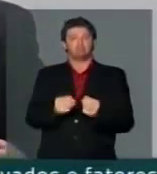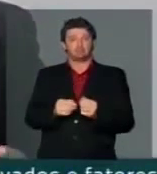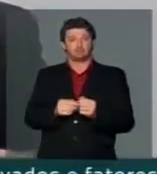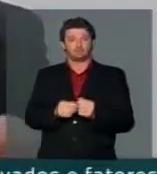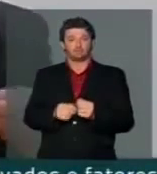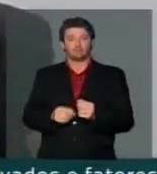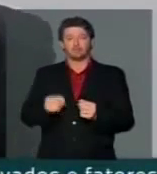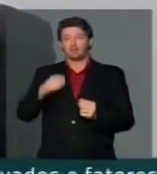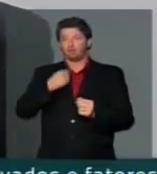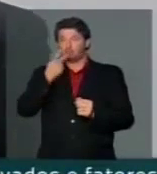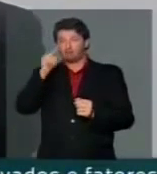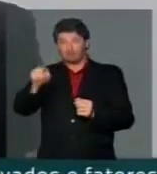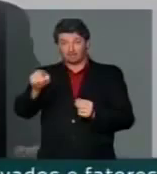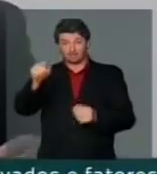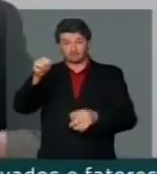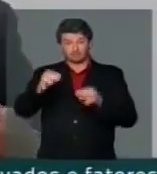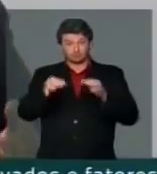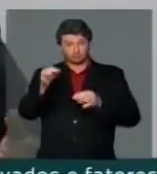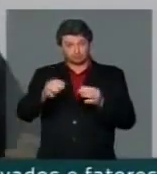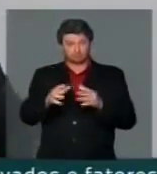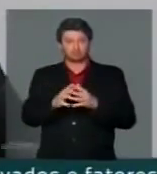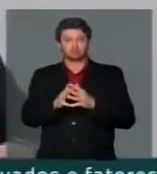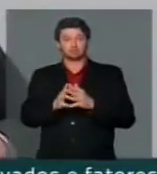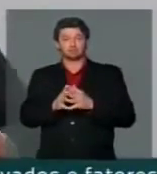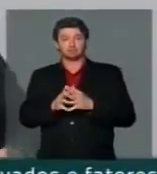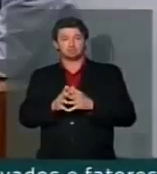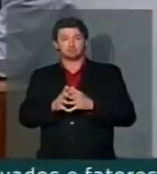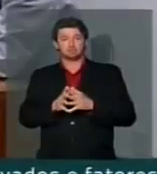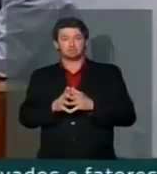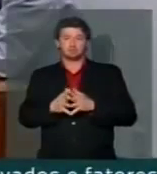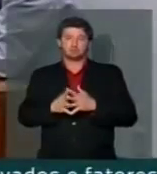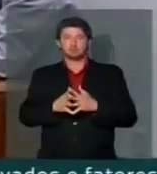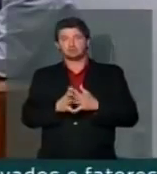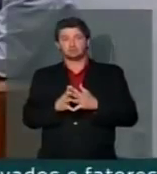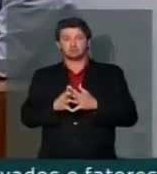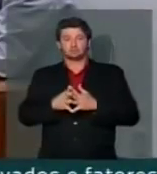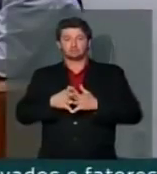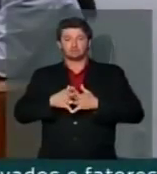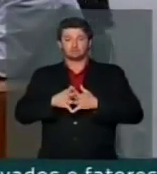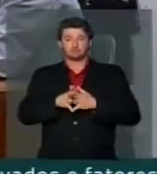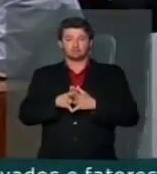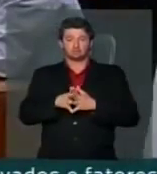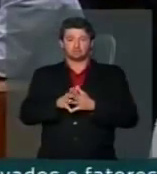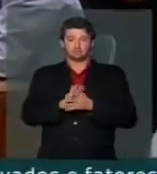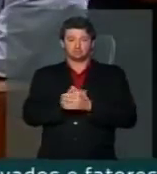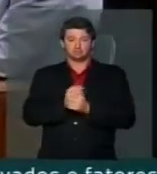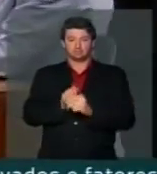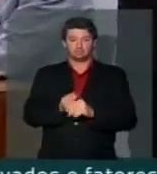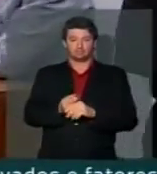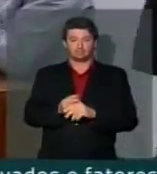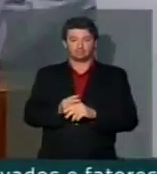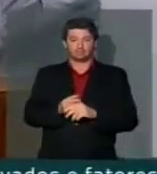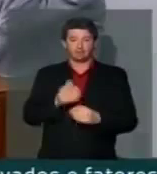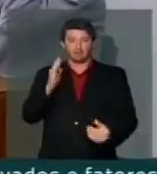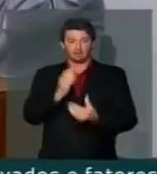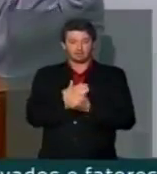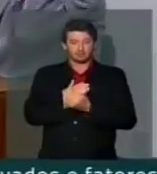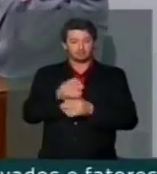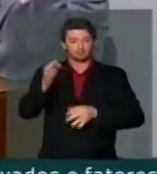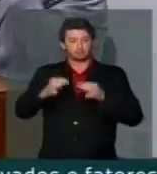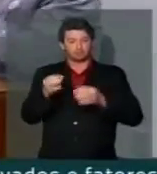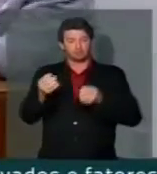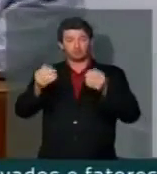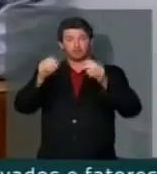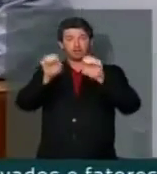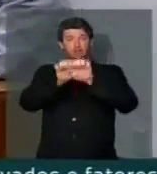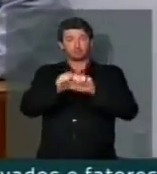essa judicialização das ações combinatórias individuais de judicialização desestruturante, porque ela impõe